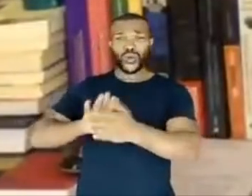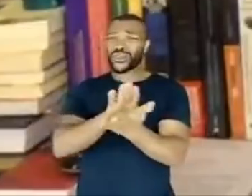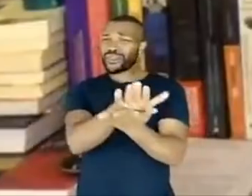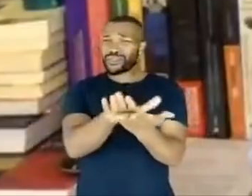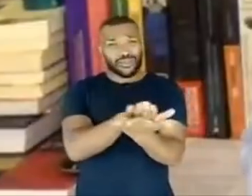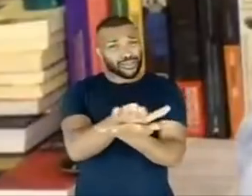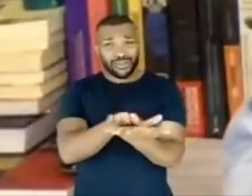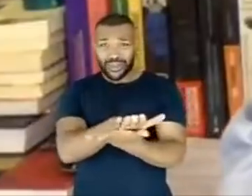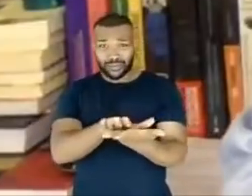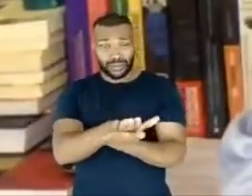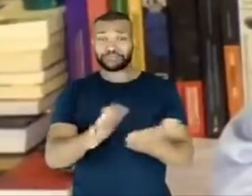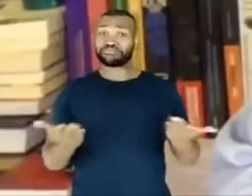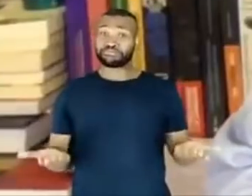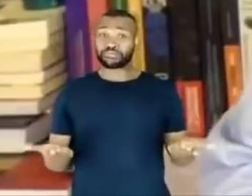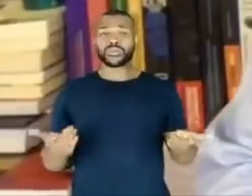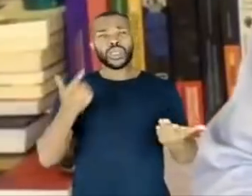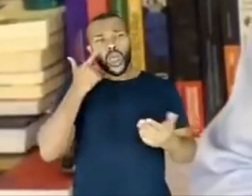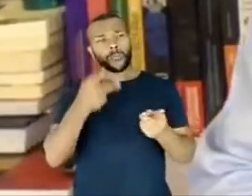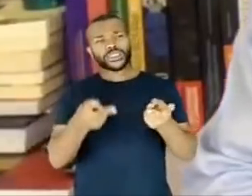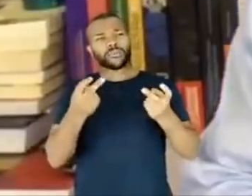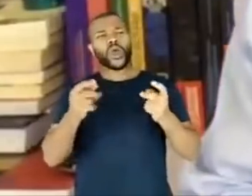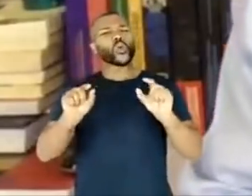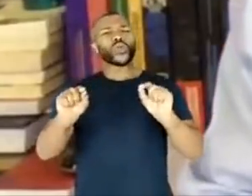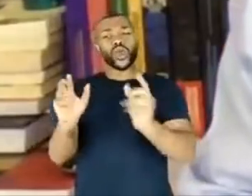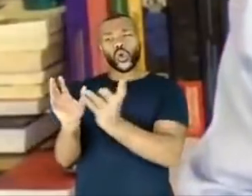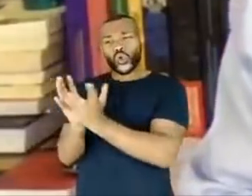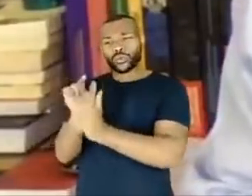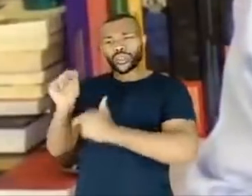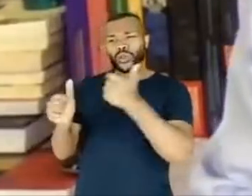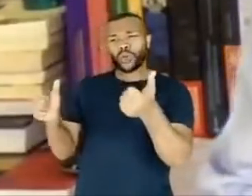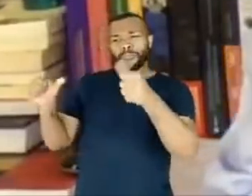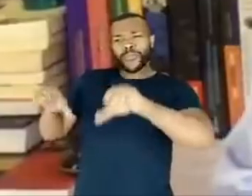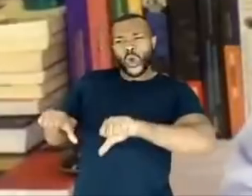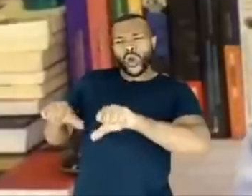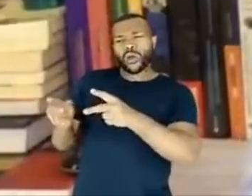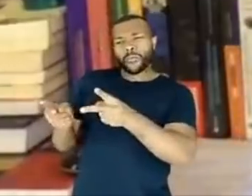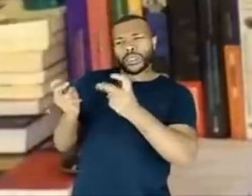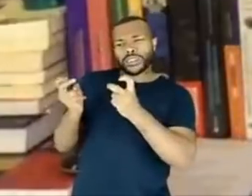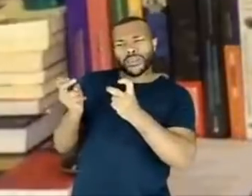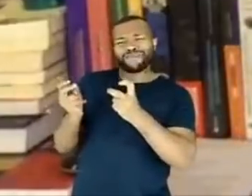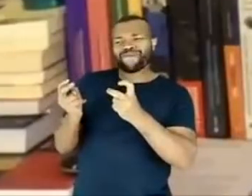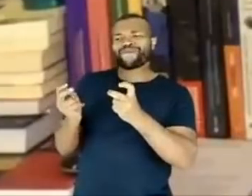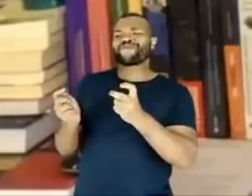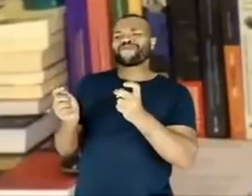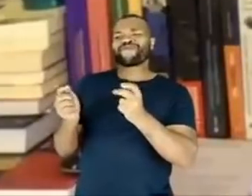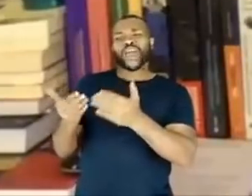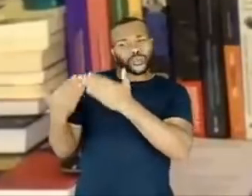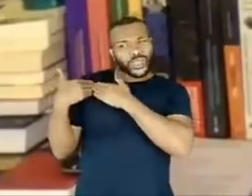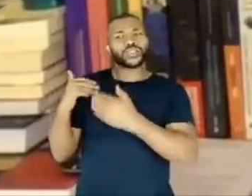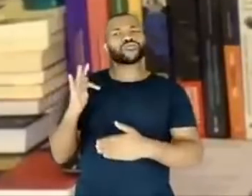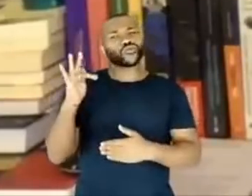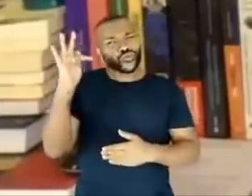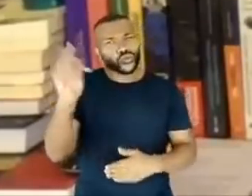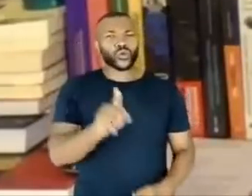aqui o que piorou para a classe trabalhadora para a gente ter uma noção da tarefa que o PT tem para frente. A